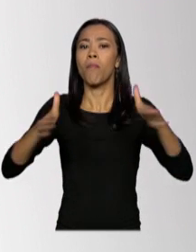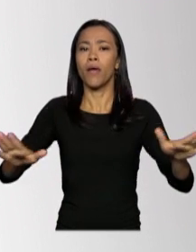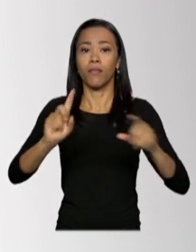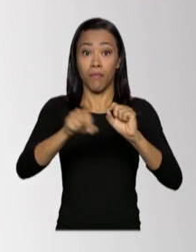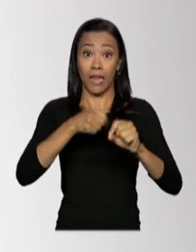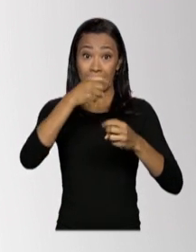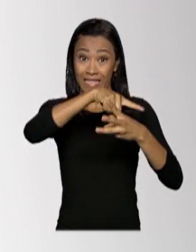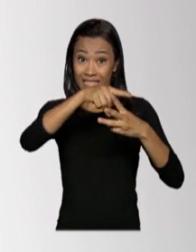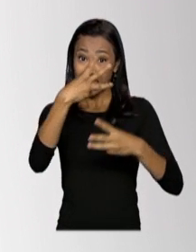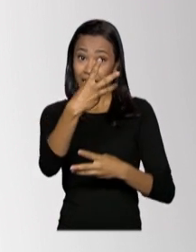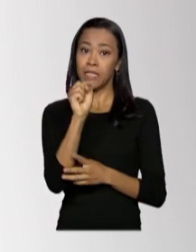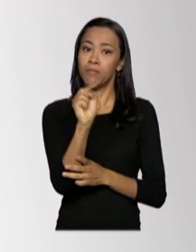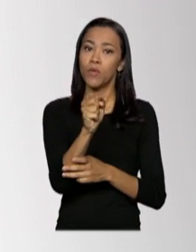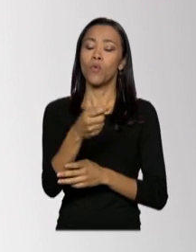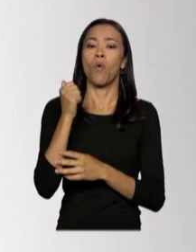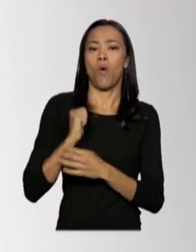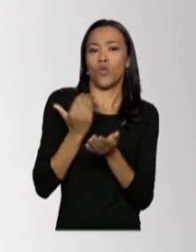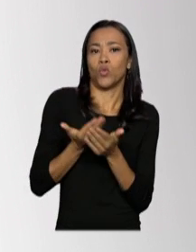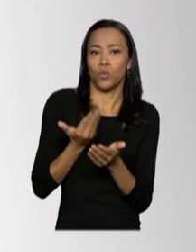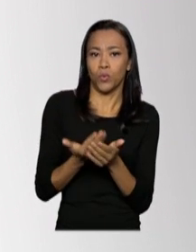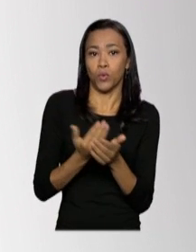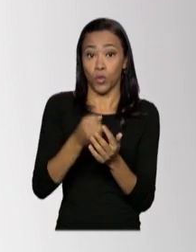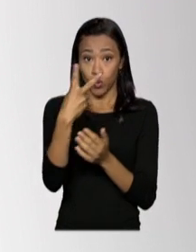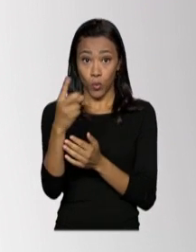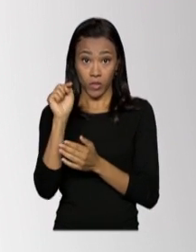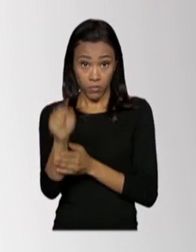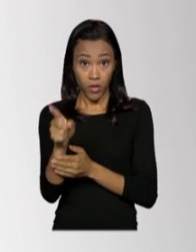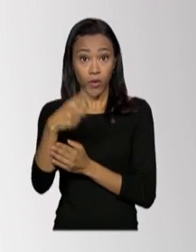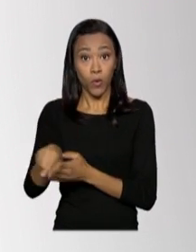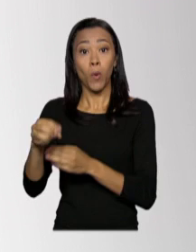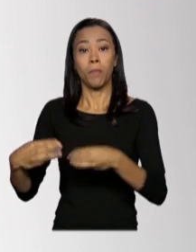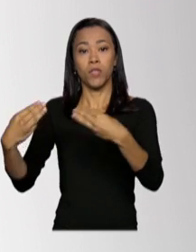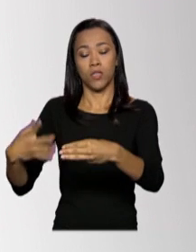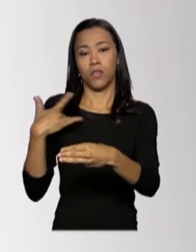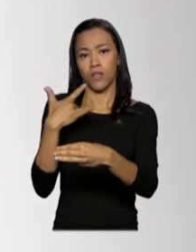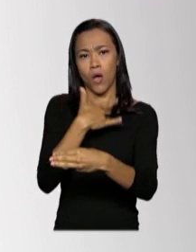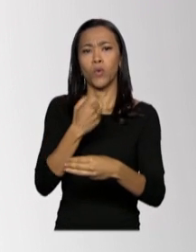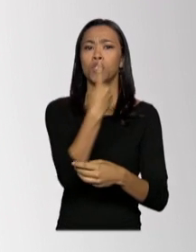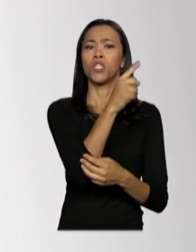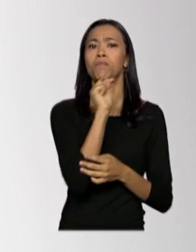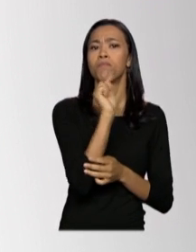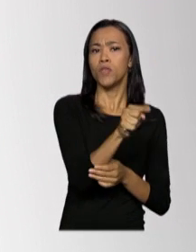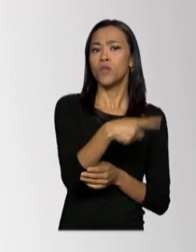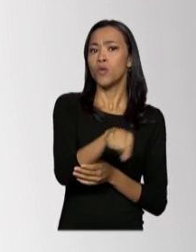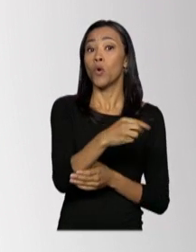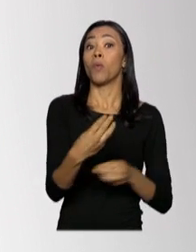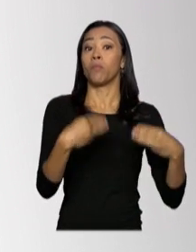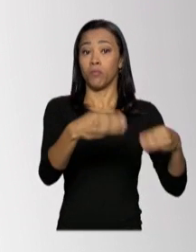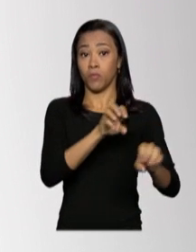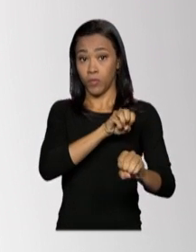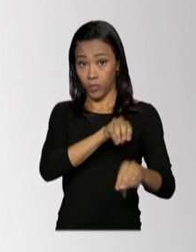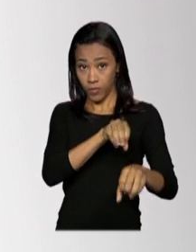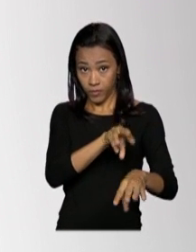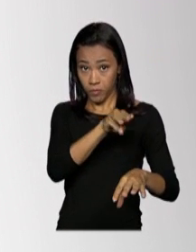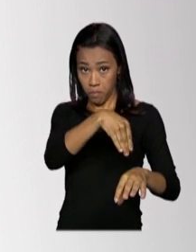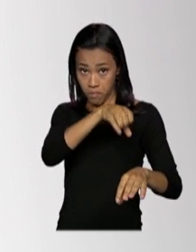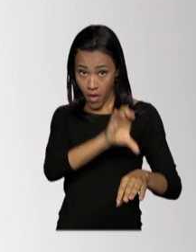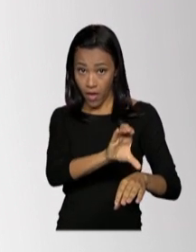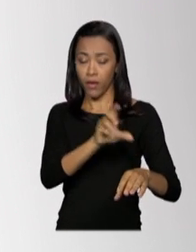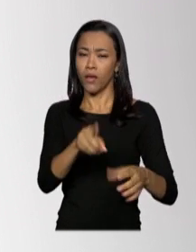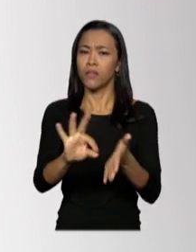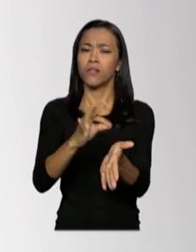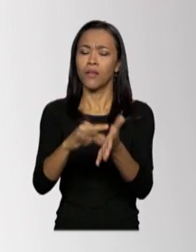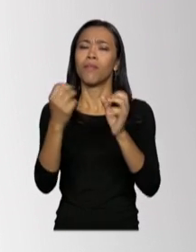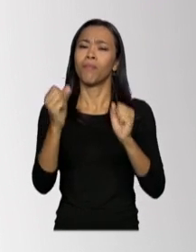para 3 mil bolsas, 2 mil financiadas pelo Ministério da Saúde e 1 mil pelo Ministério da Educação. As inscrições poderão